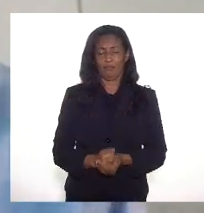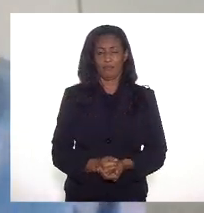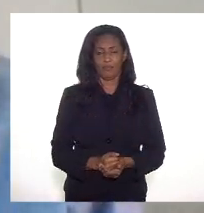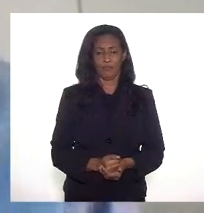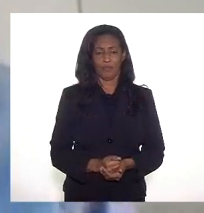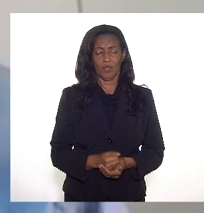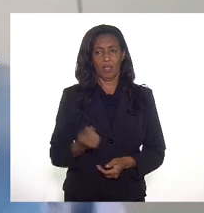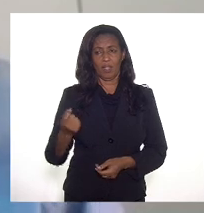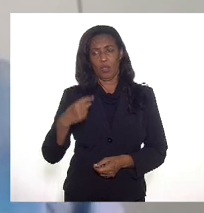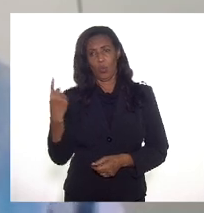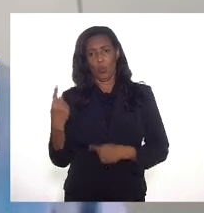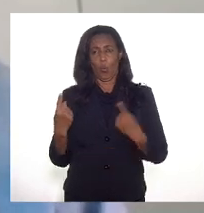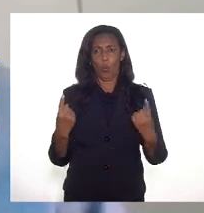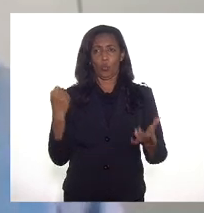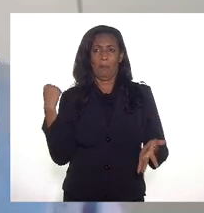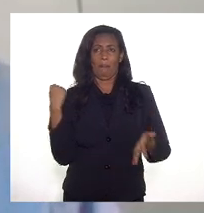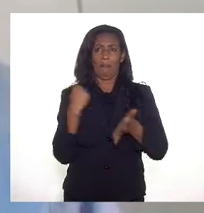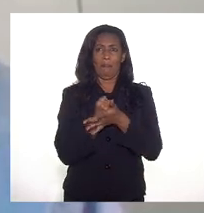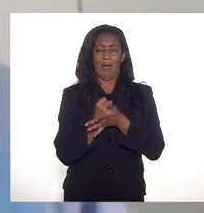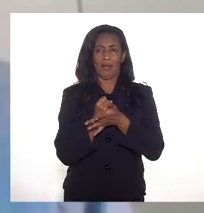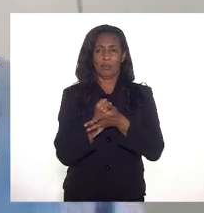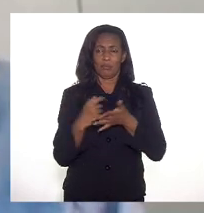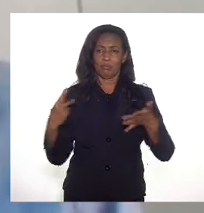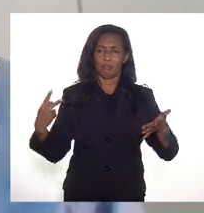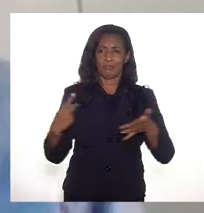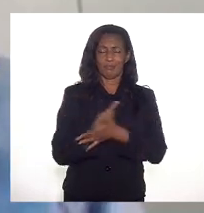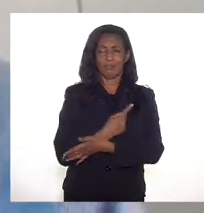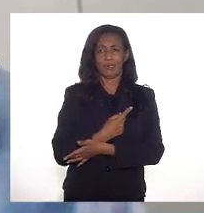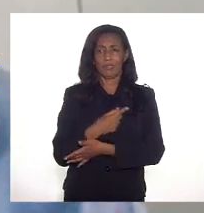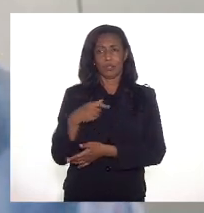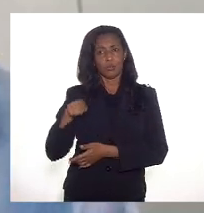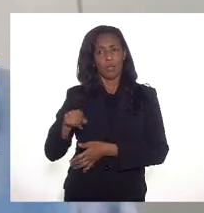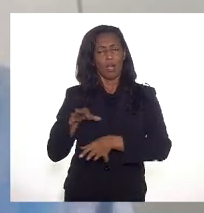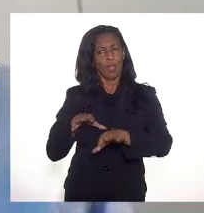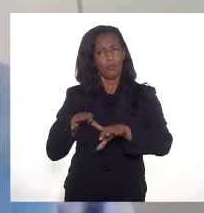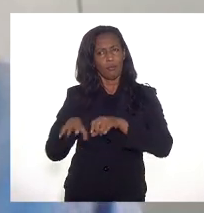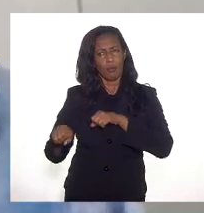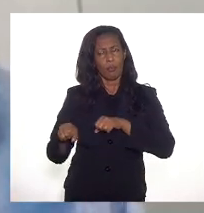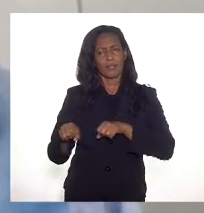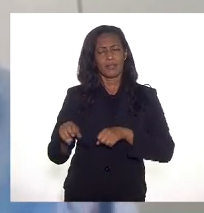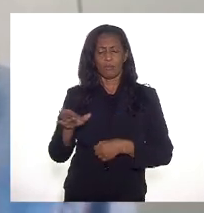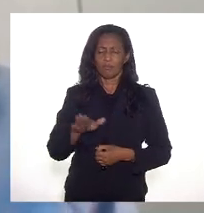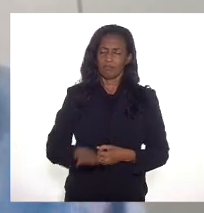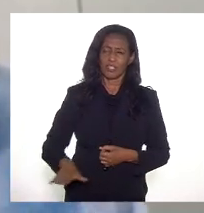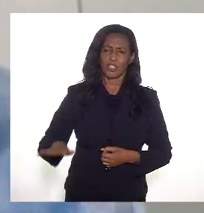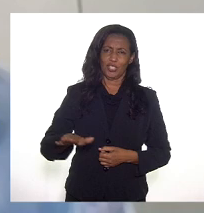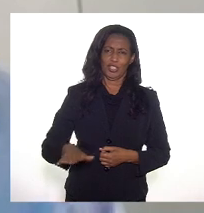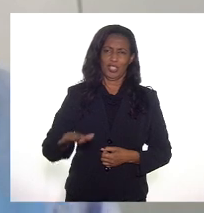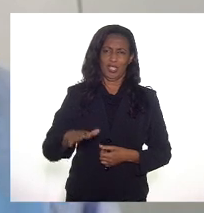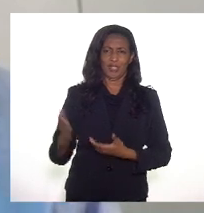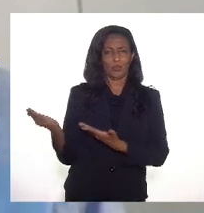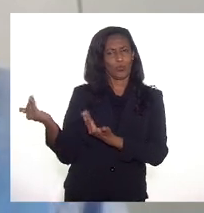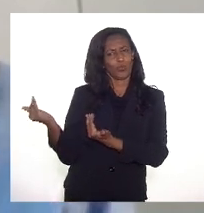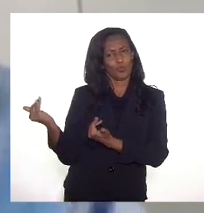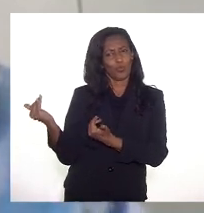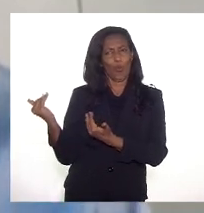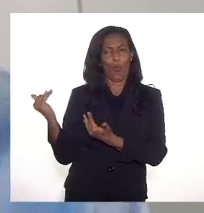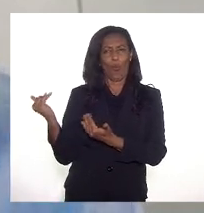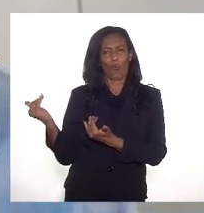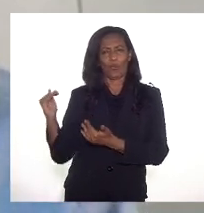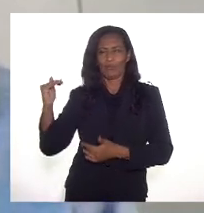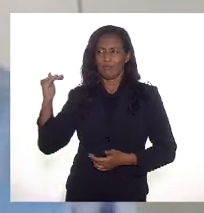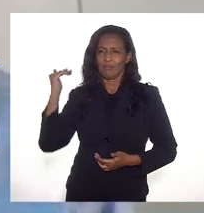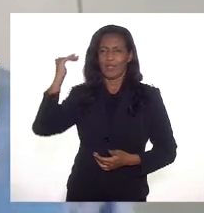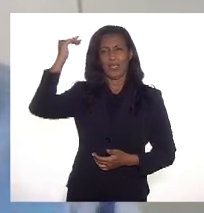o impacto que está tendo sobre a formação das nossas crianças, dos nossos adolescentes, dos nossos jovens